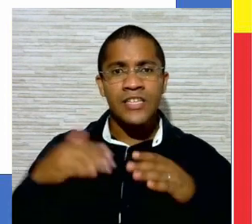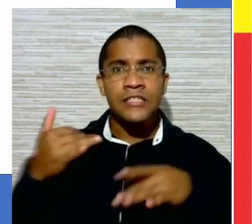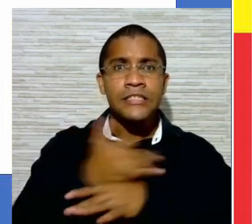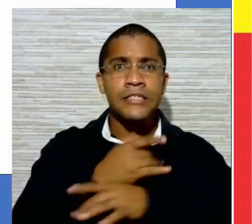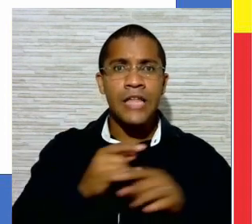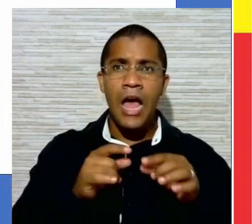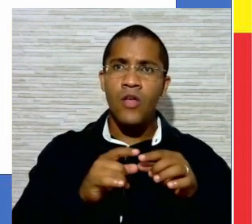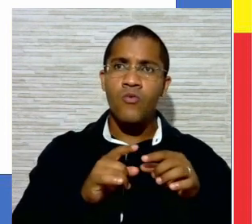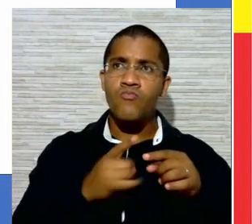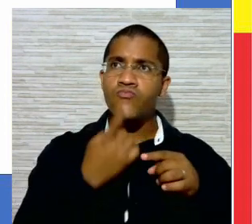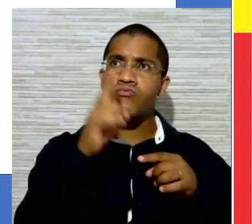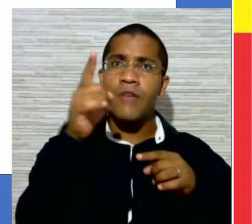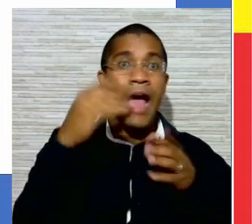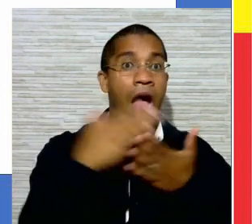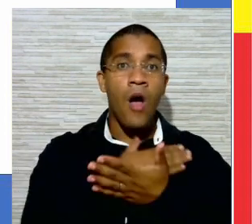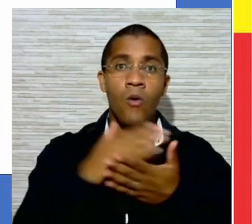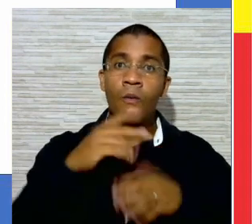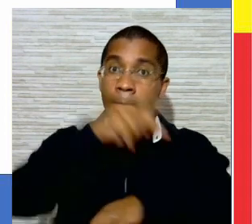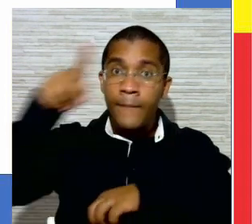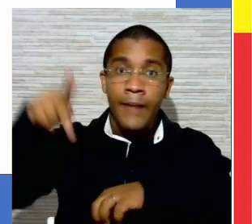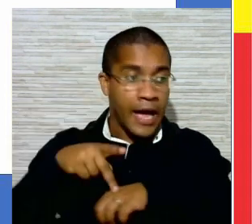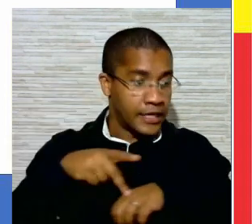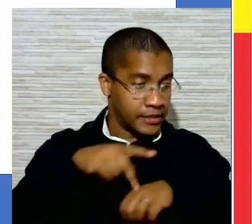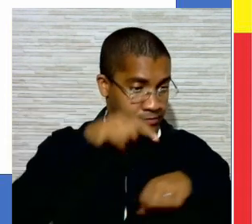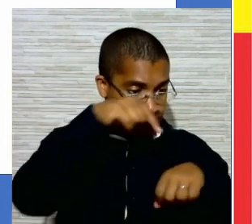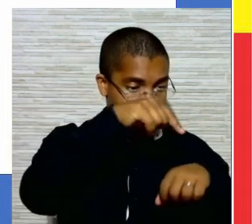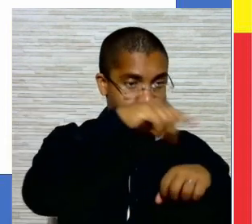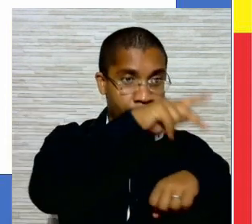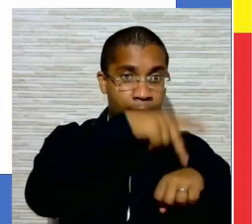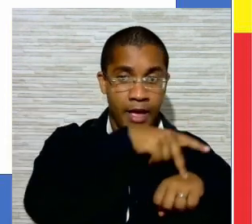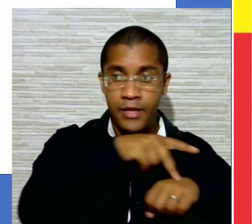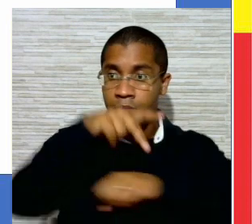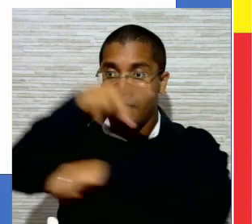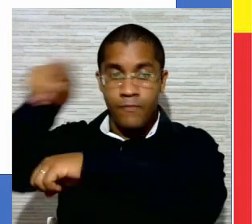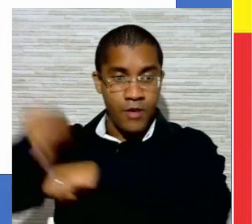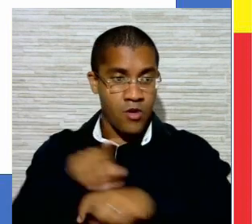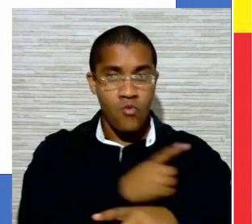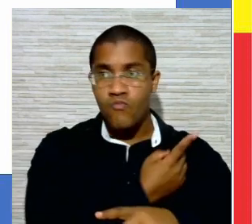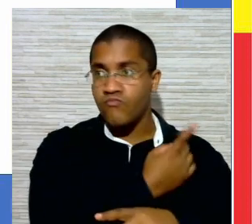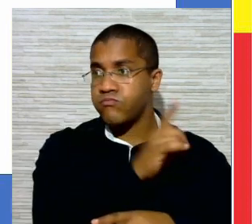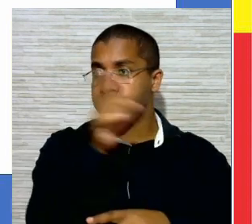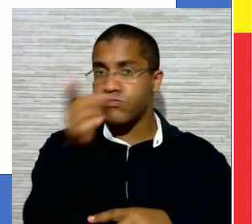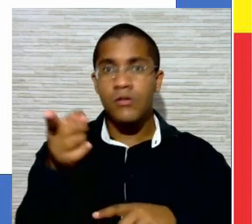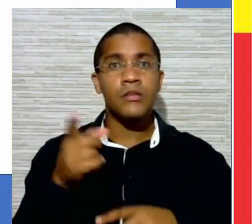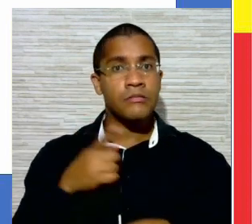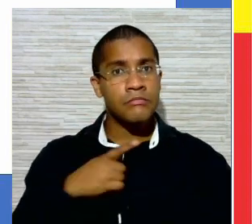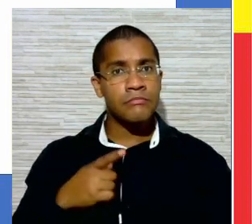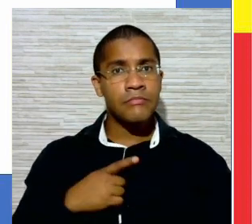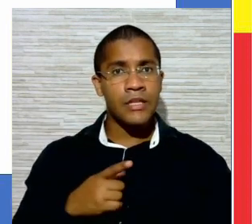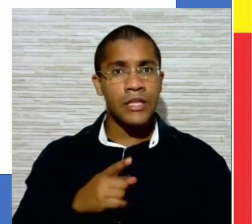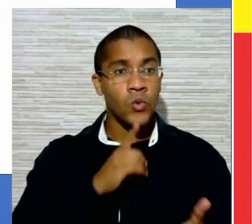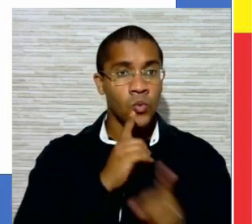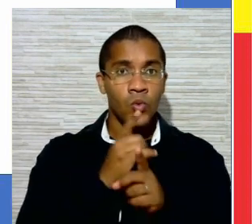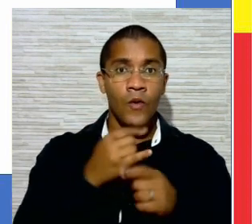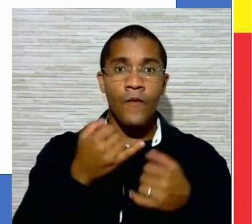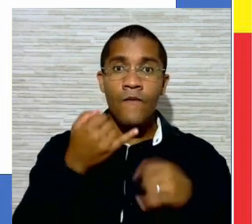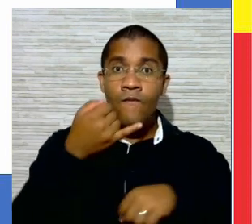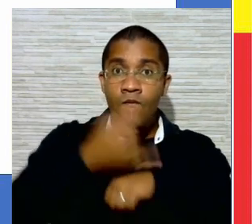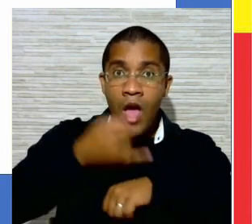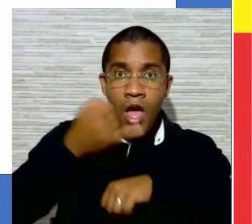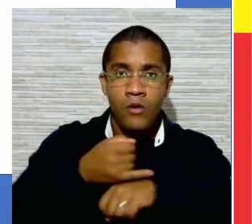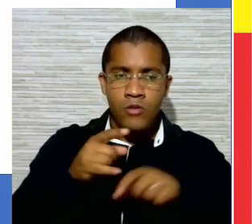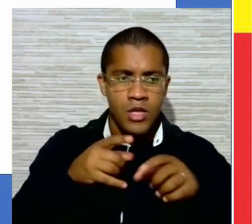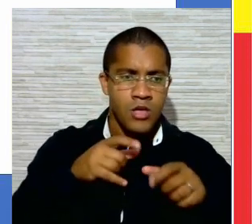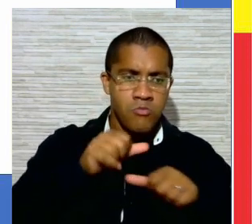algumas linhas atravessam até países, né? Então você observa que o descobrimento dos metais e a manipulação dele,